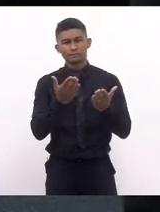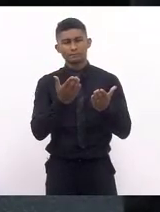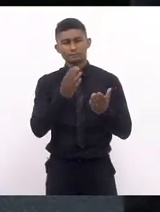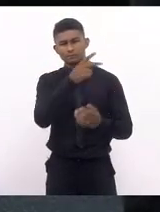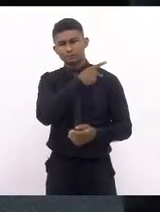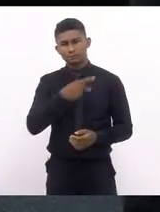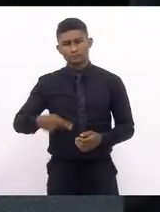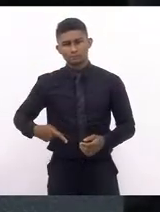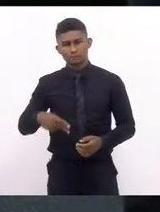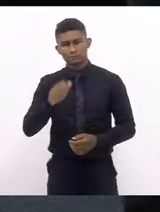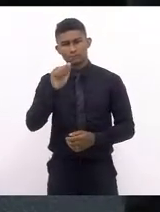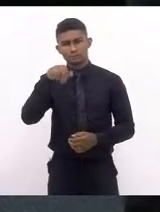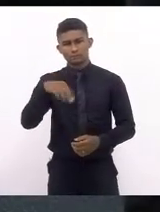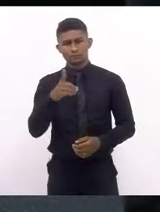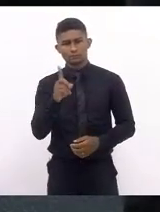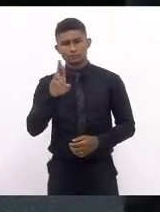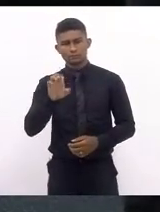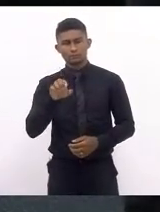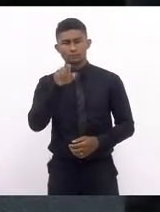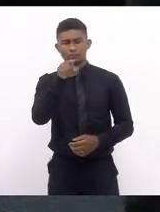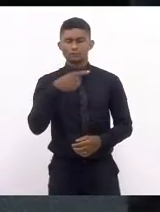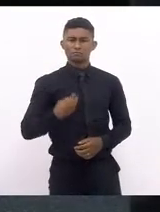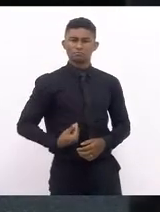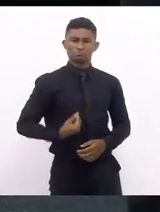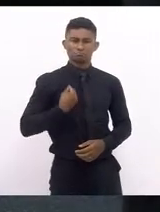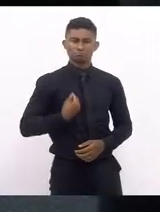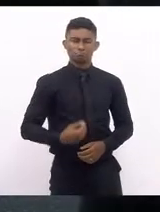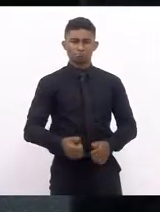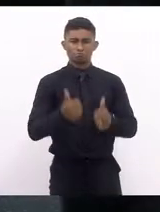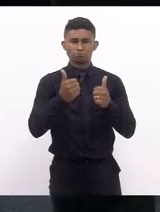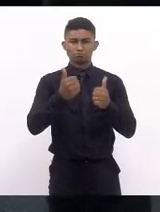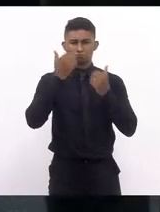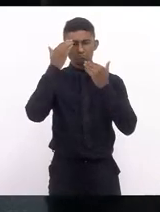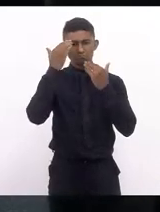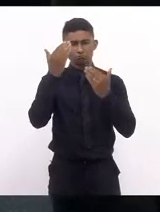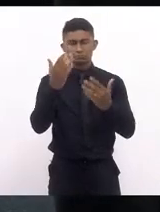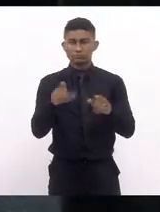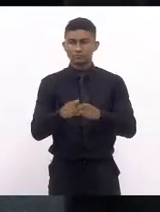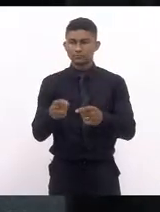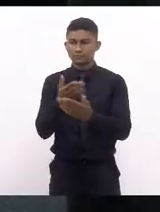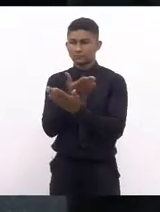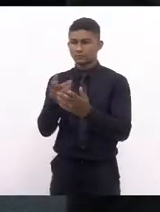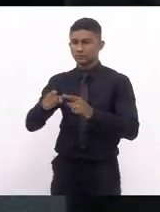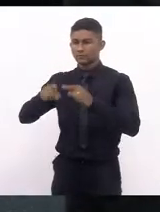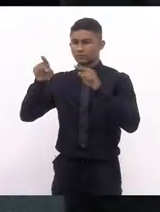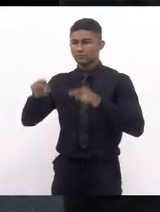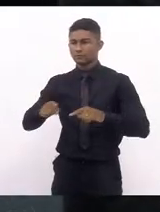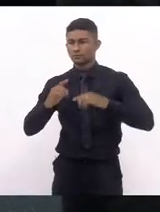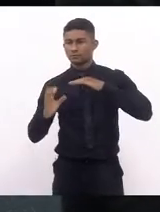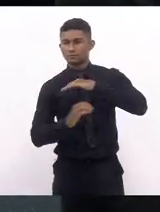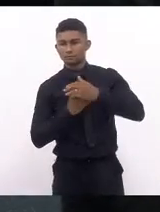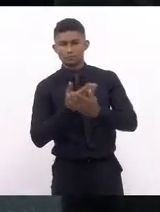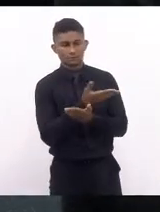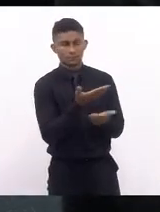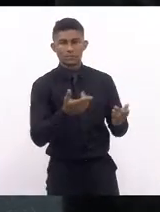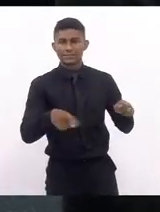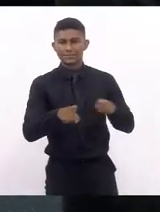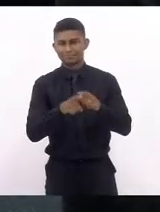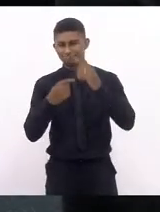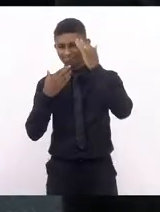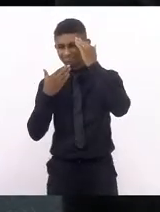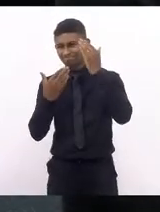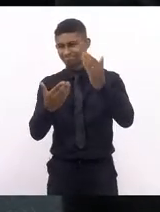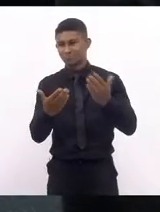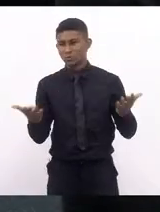pela sua vida e tem certeza que todos Cedae anos que estão faz o mesmo hoje